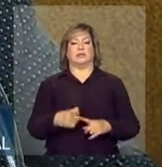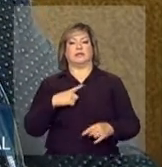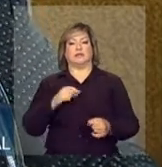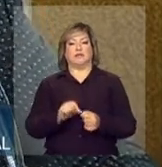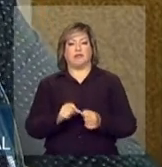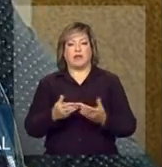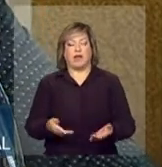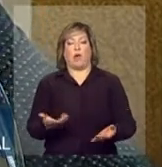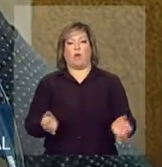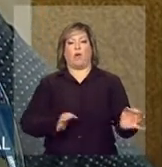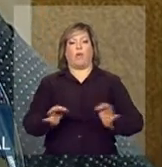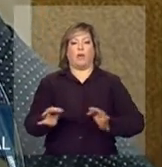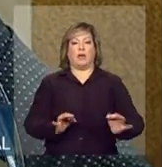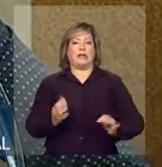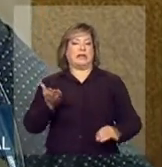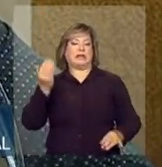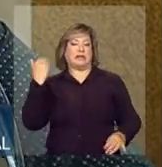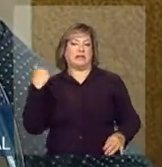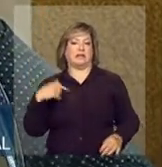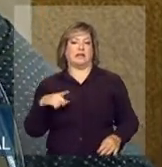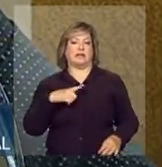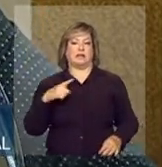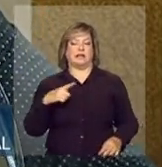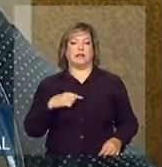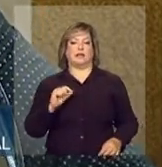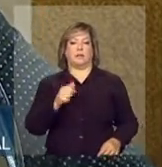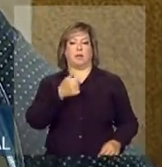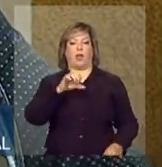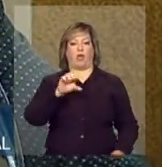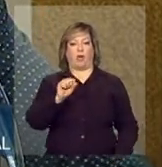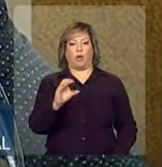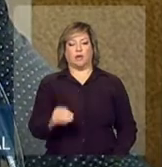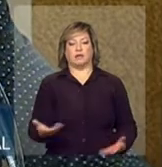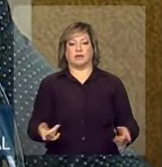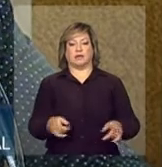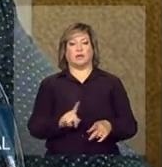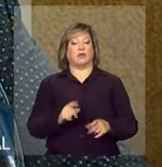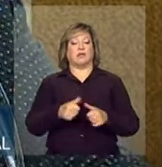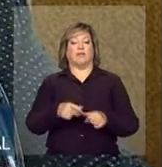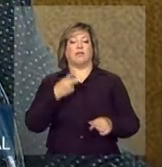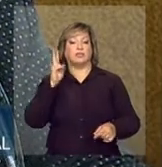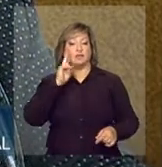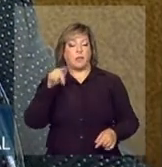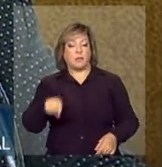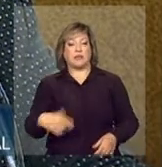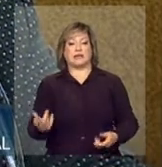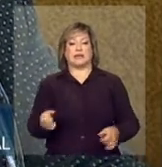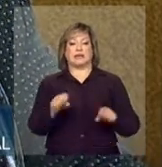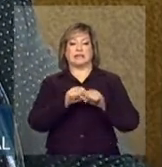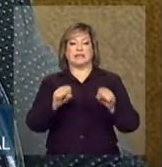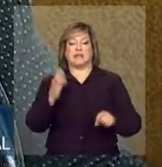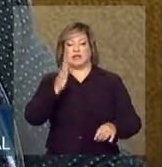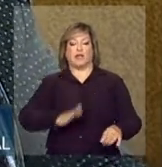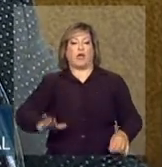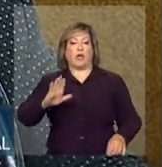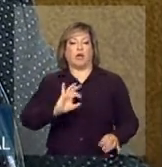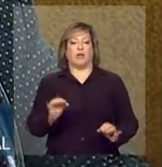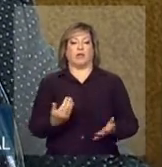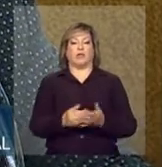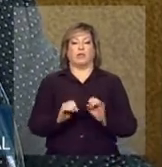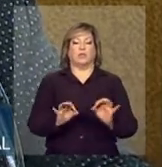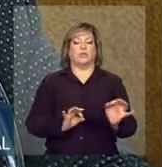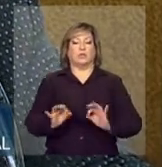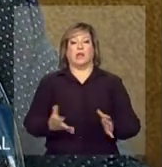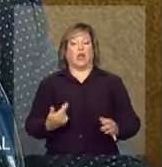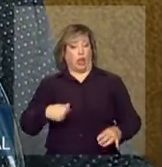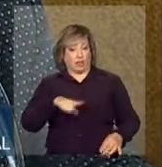organizado desde a década de 80, né? Não estamos falando do Sistema Nacional de Educação, que está constituído e organizado há muito tempo.